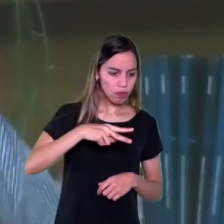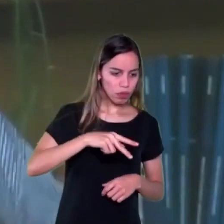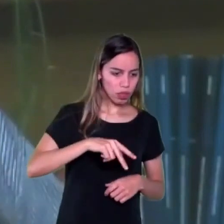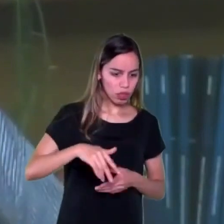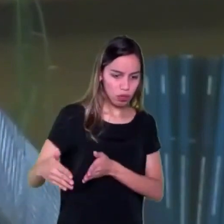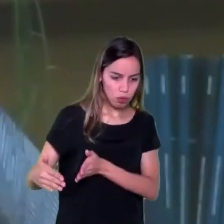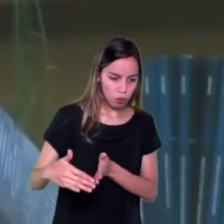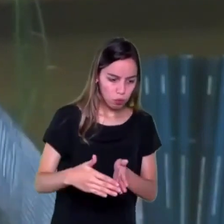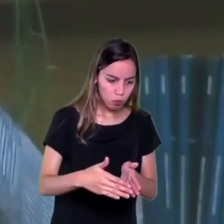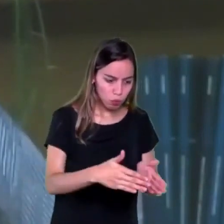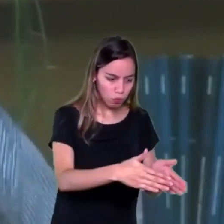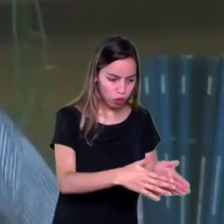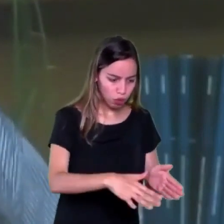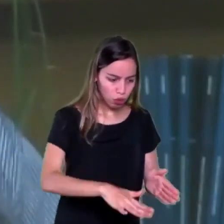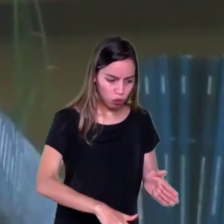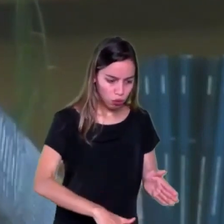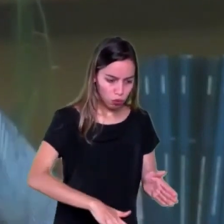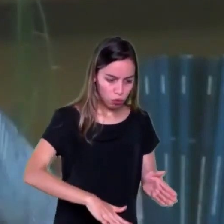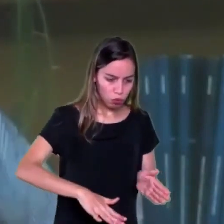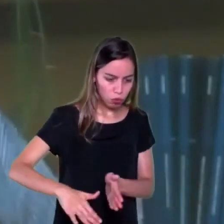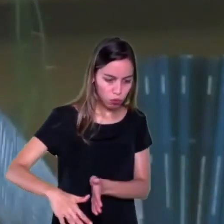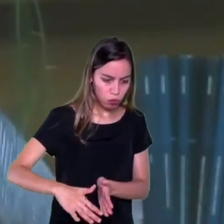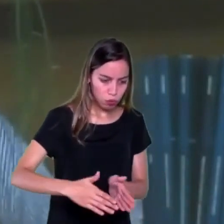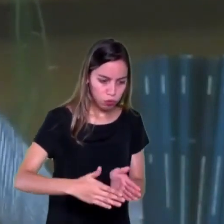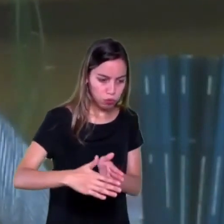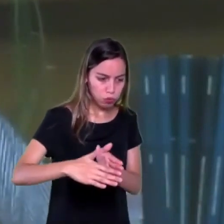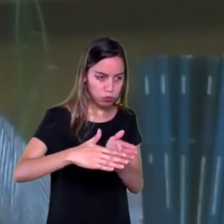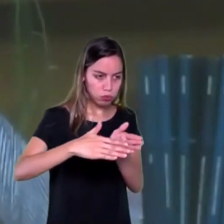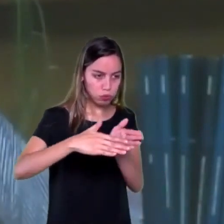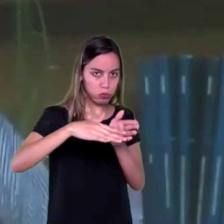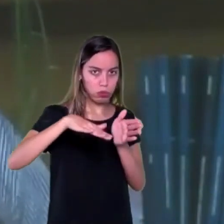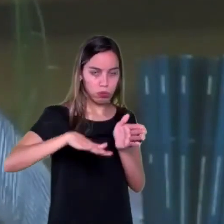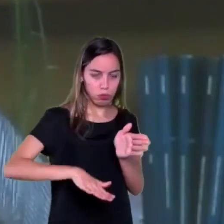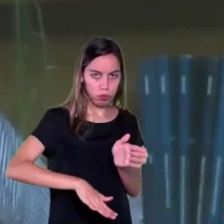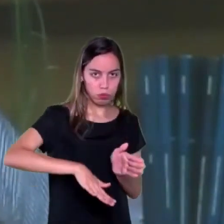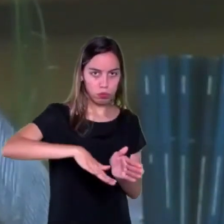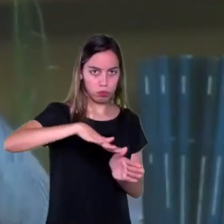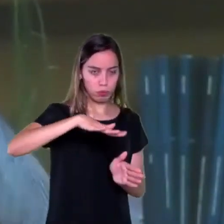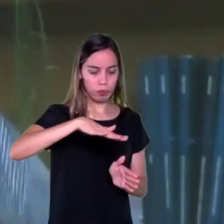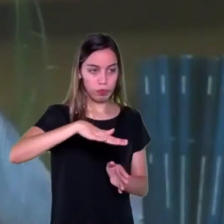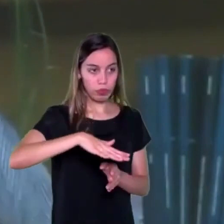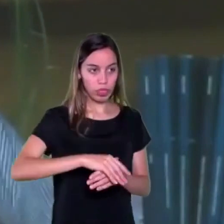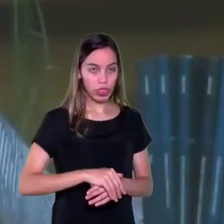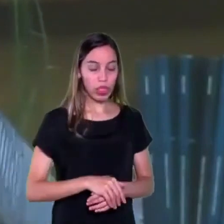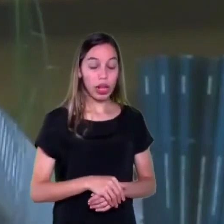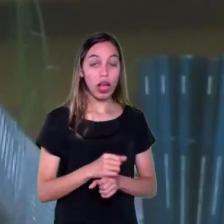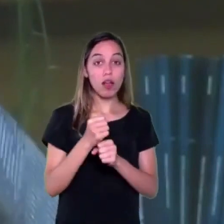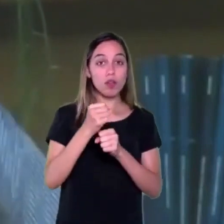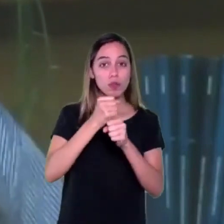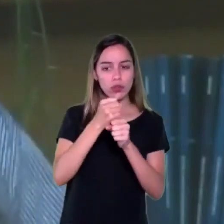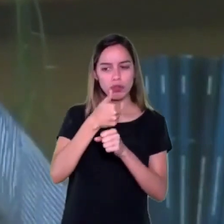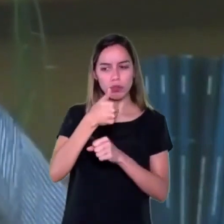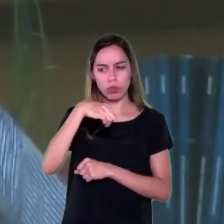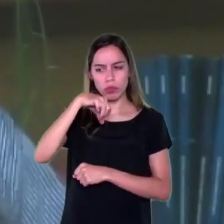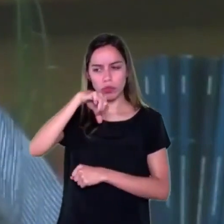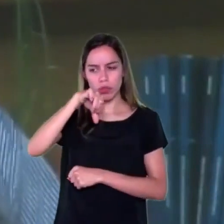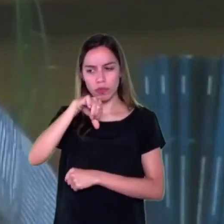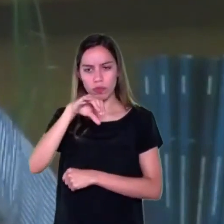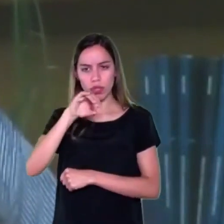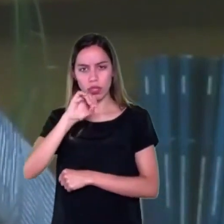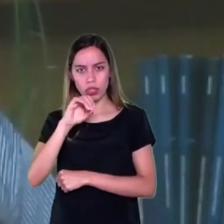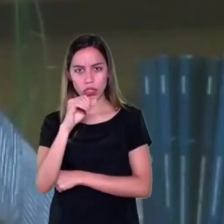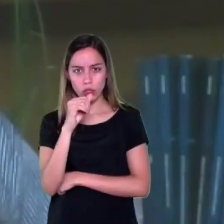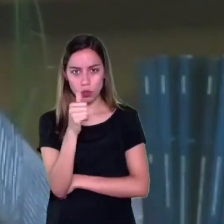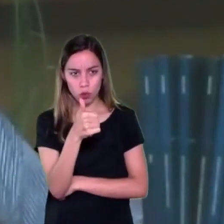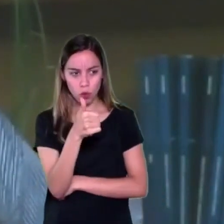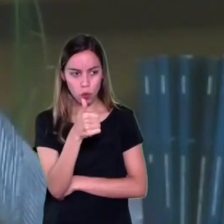Acima. E em 1901, Itaúna nasceu. Então, o Arraial de